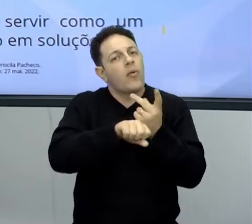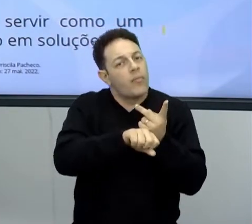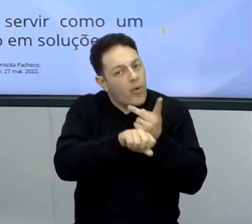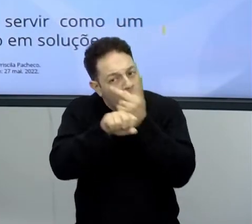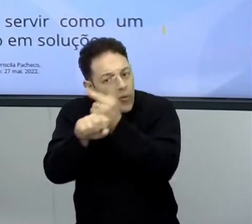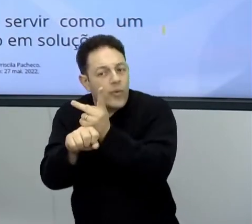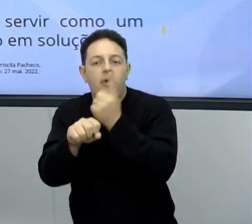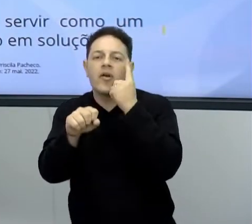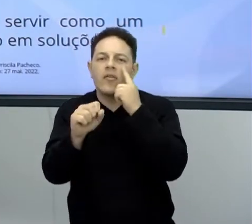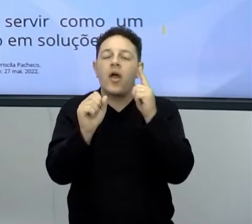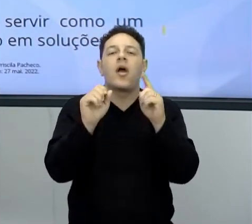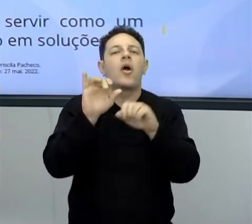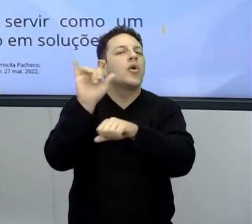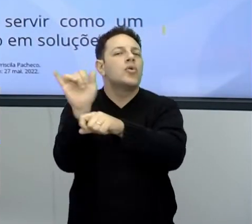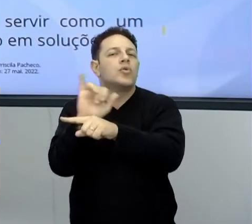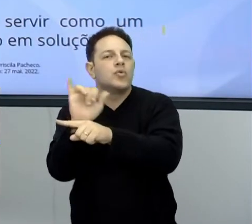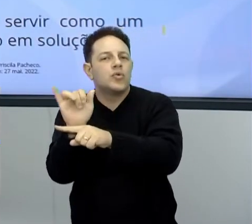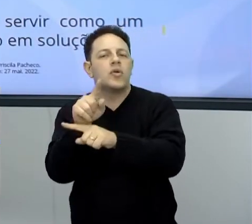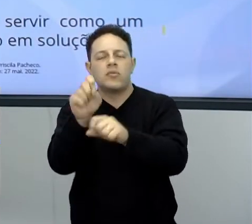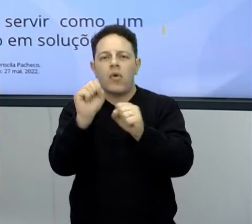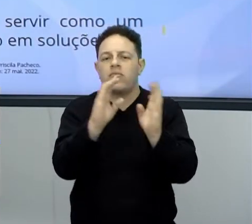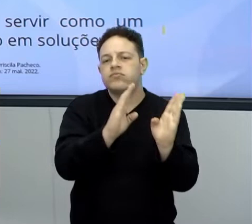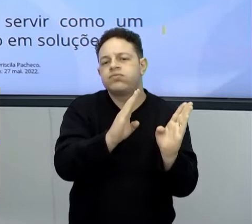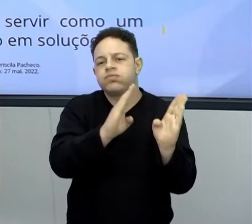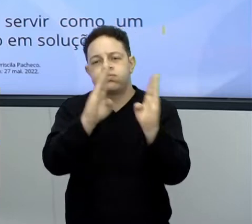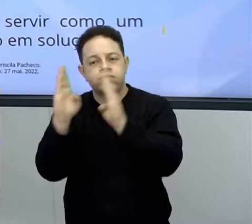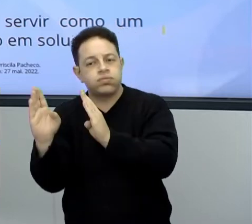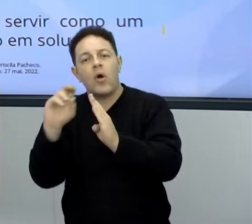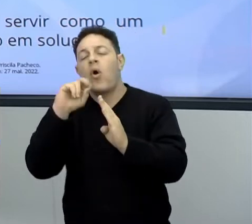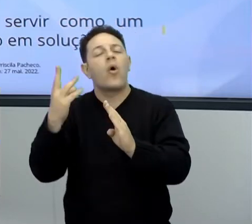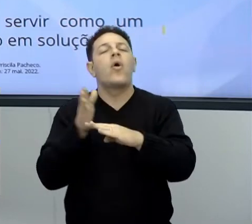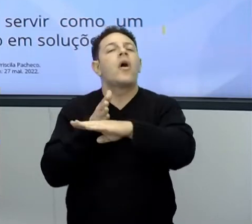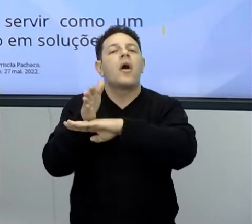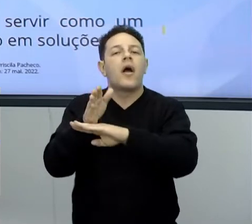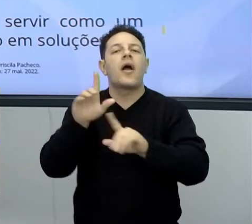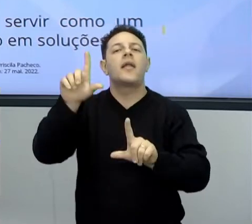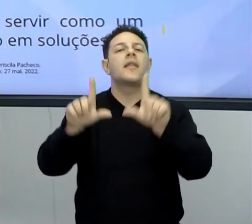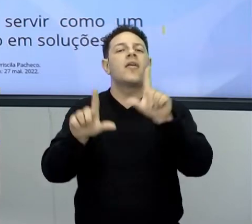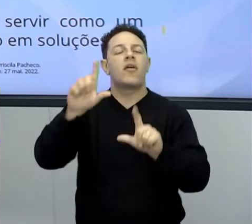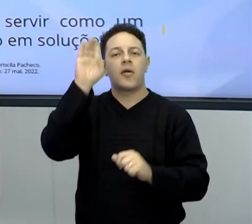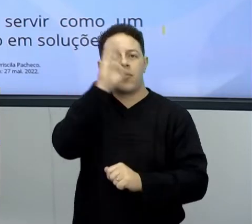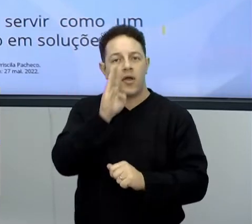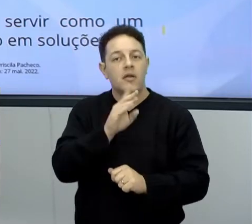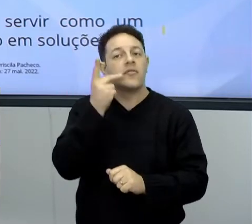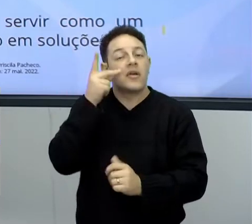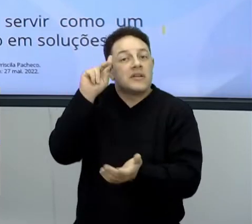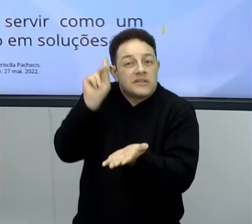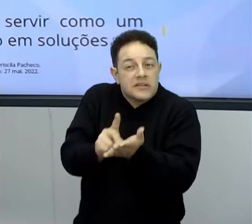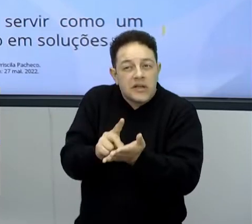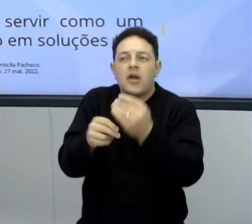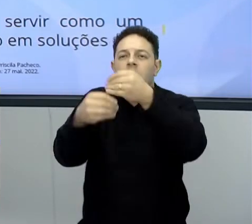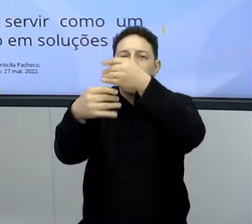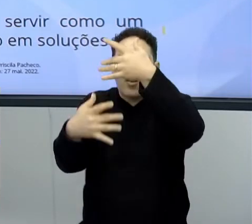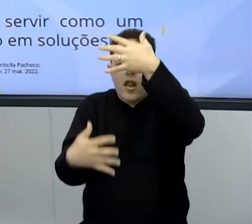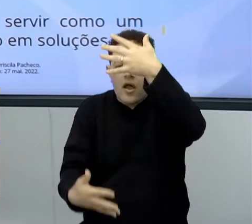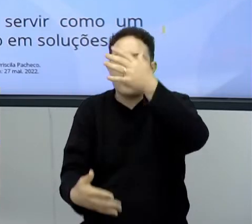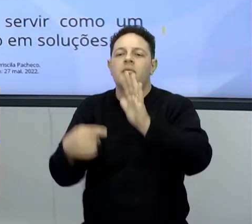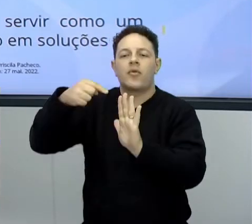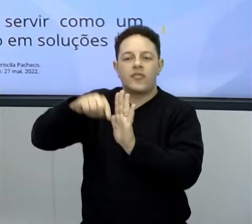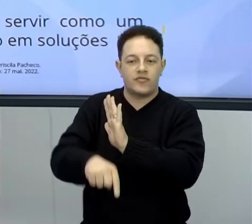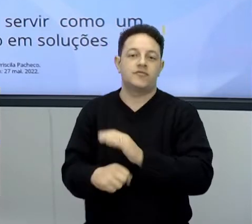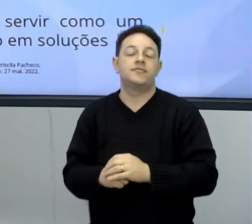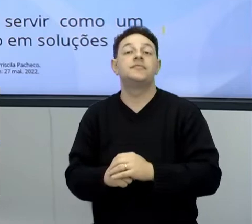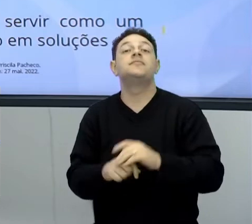canal lá no YouTube ou na página da TV Brasil e buscar a reportagem na íntegra, tá? E também,